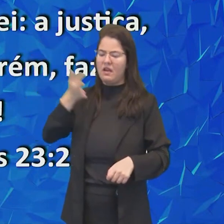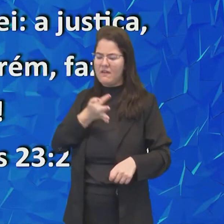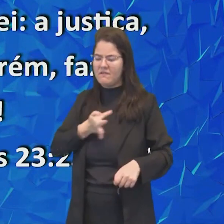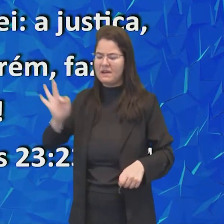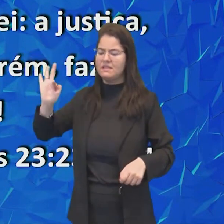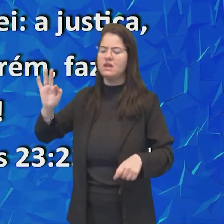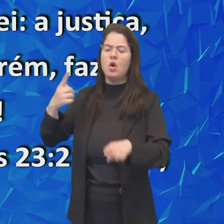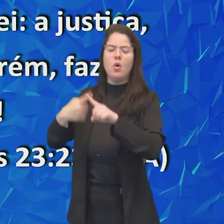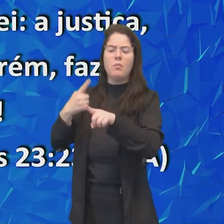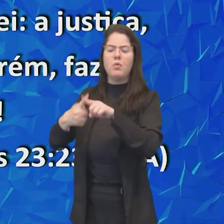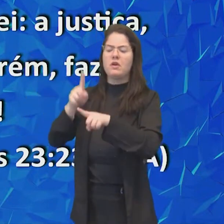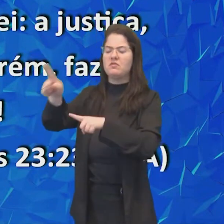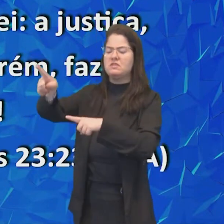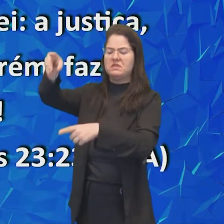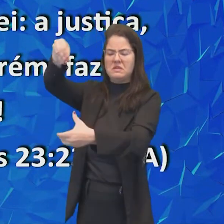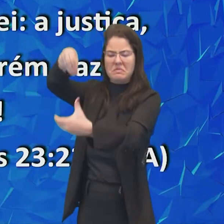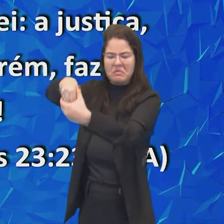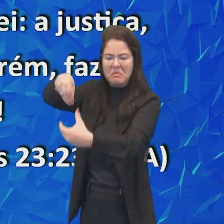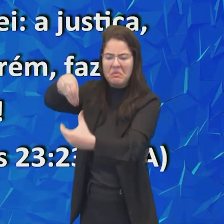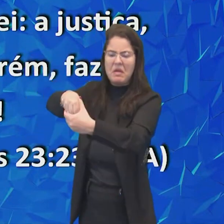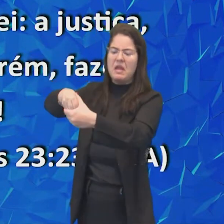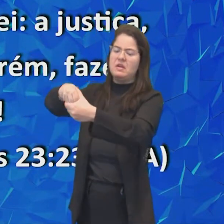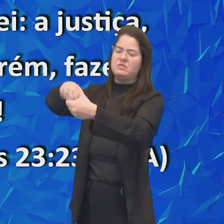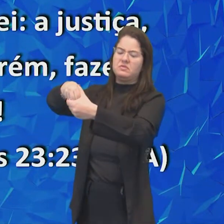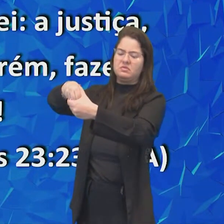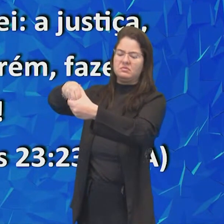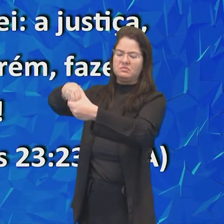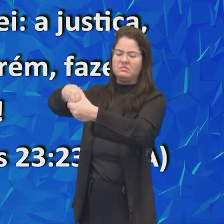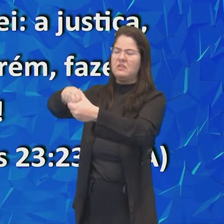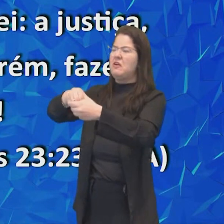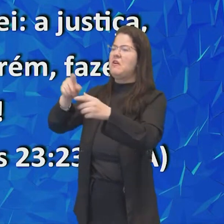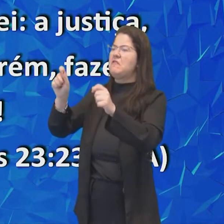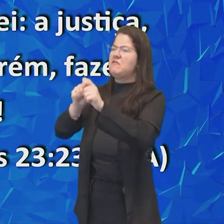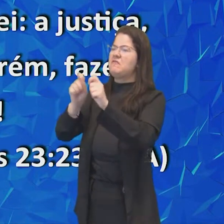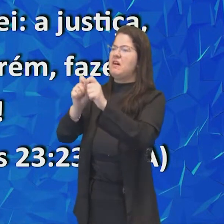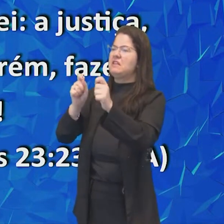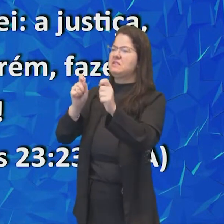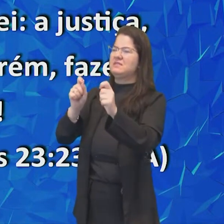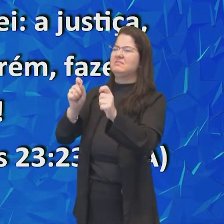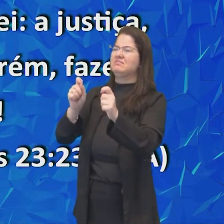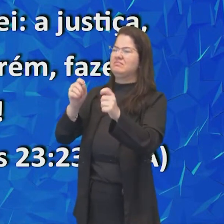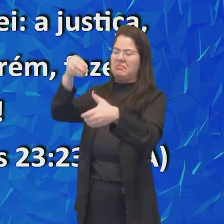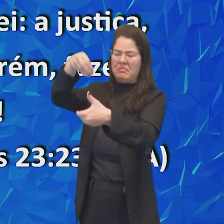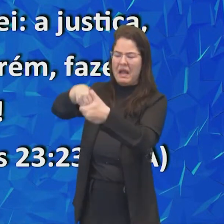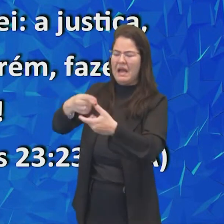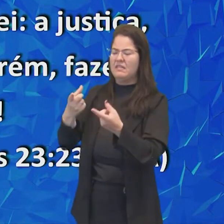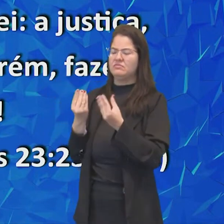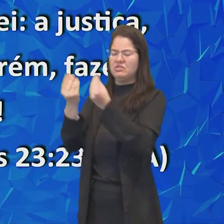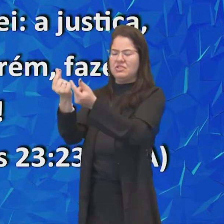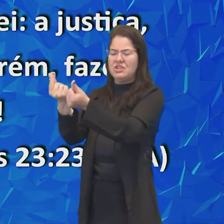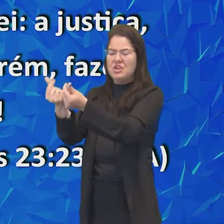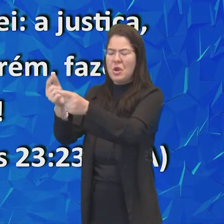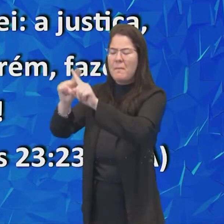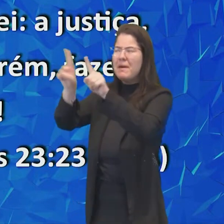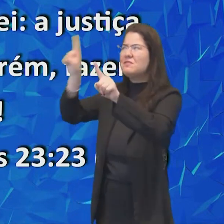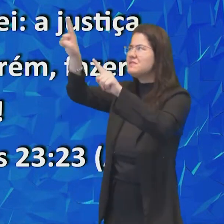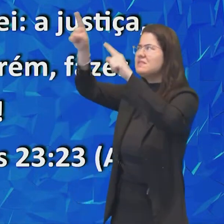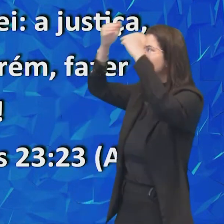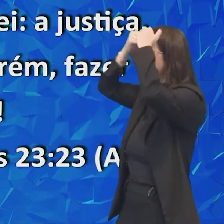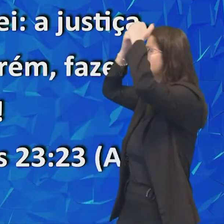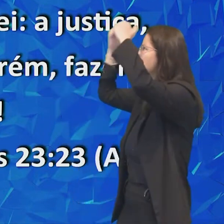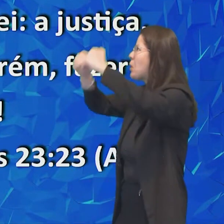da hortelã, do endro e do cominho, e tendes negligenciado os preceitos mais importantes da lei.